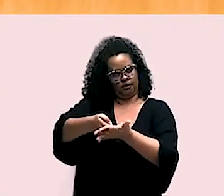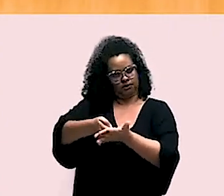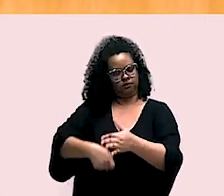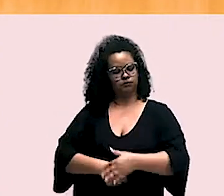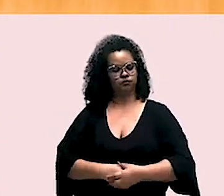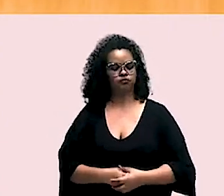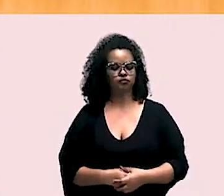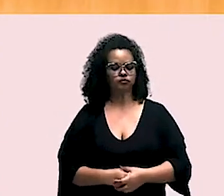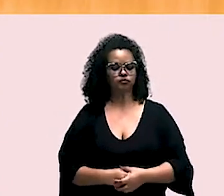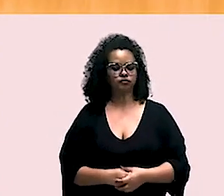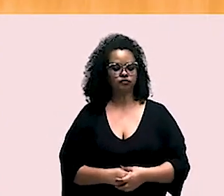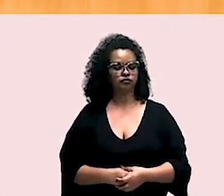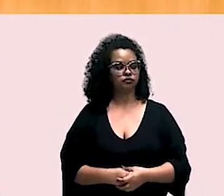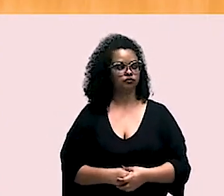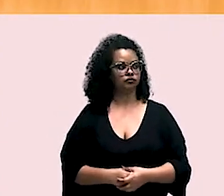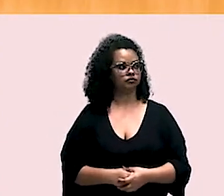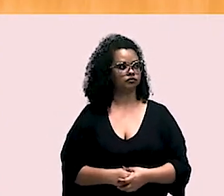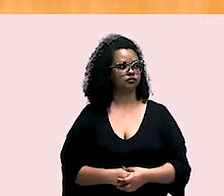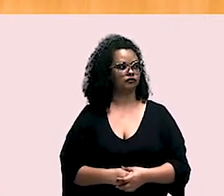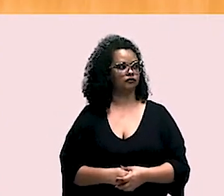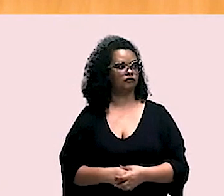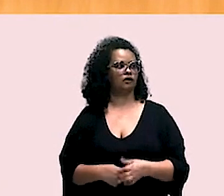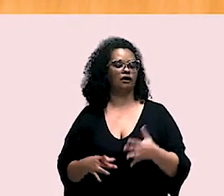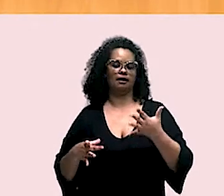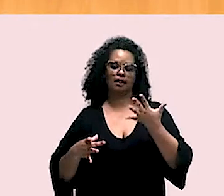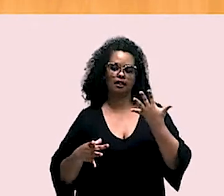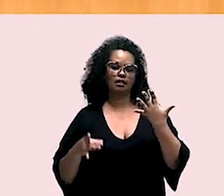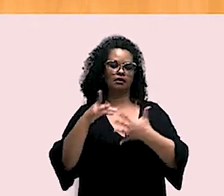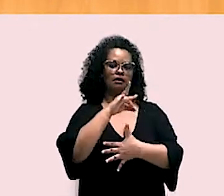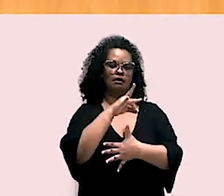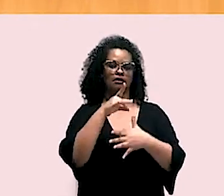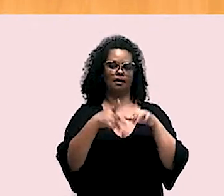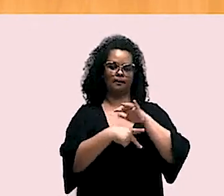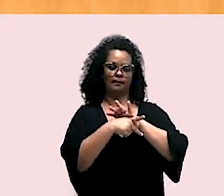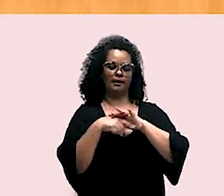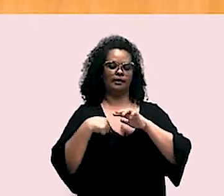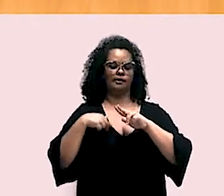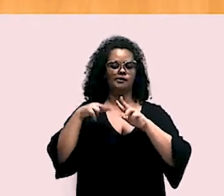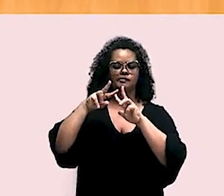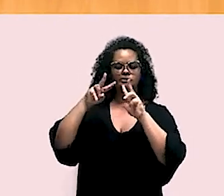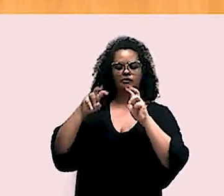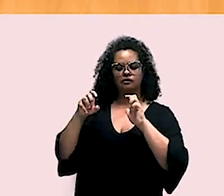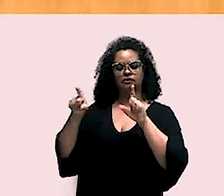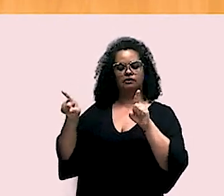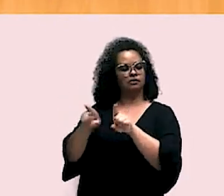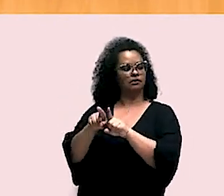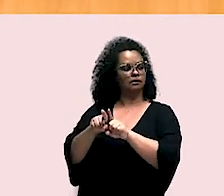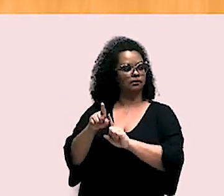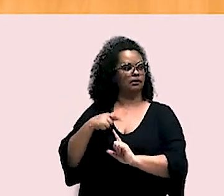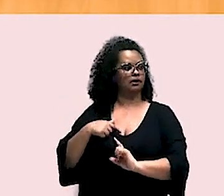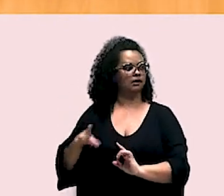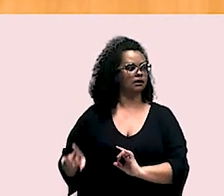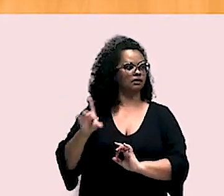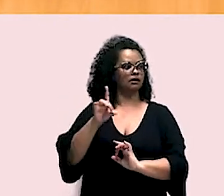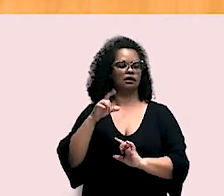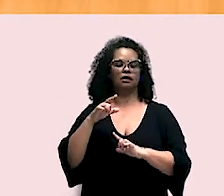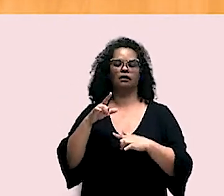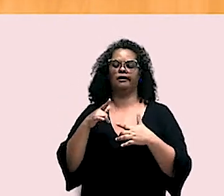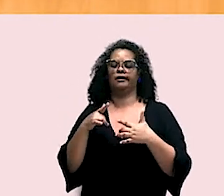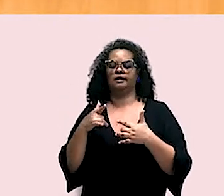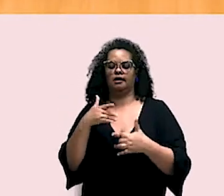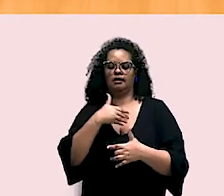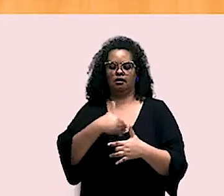Bom, vou trazer mais detalhes aqui das temáticas, né, que foram analisadas dentro de cada dimensão. Na dimensão da